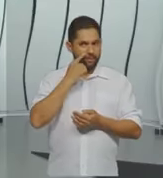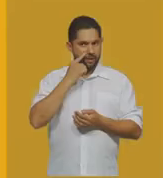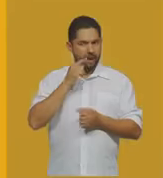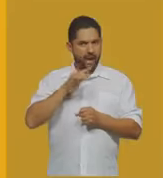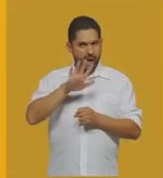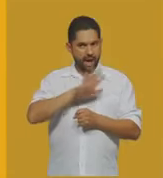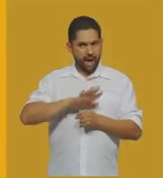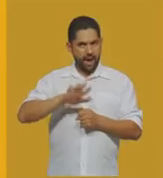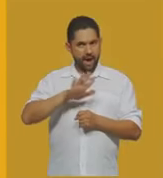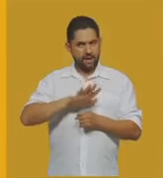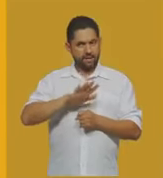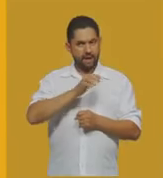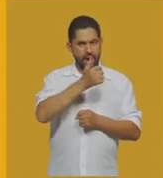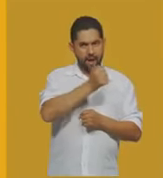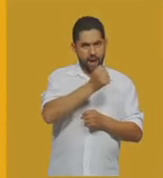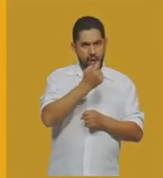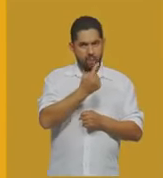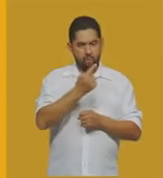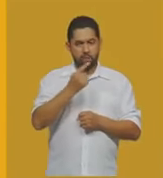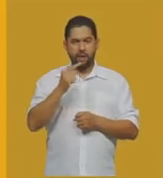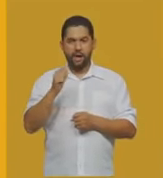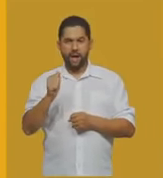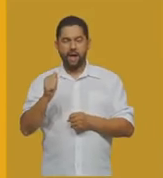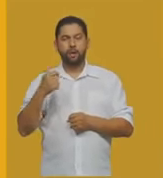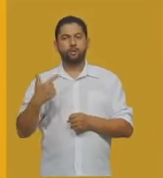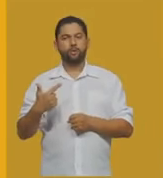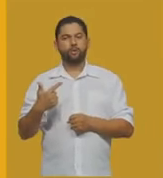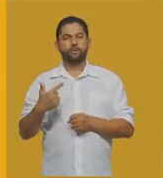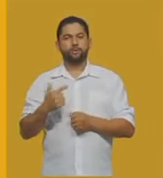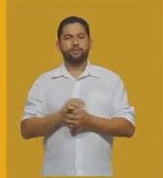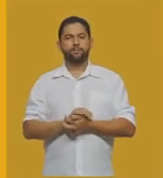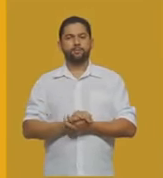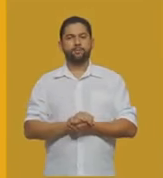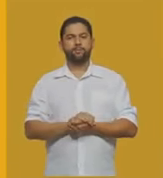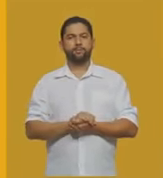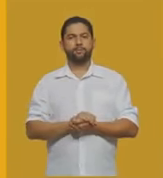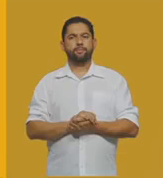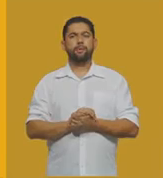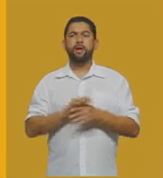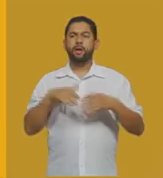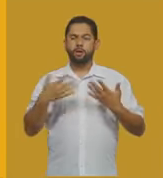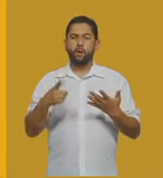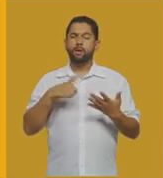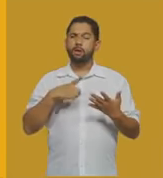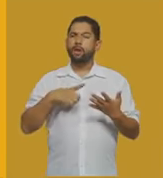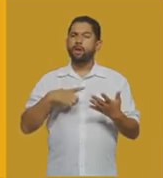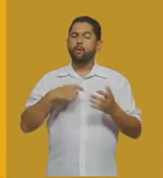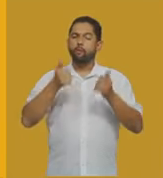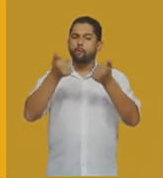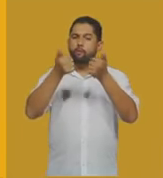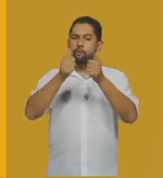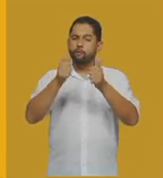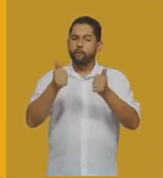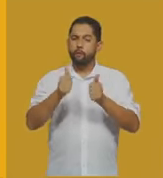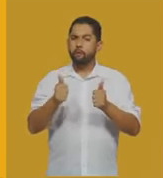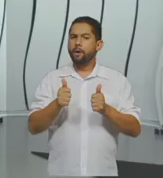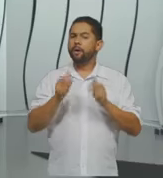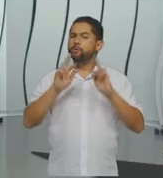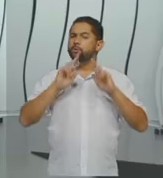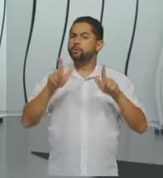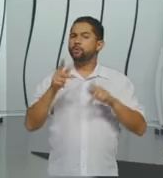aqui, A1 e A2? Embora elas tenham formatos bem diferentes uma da